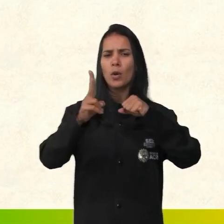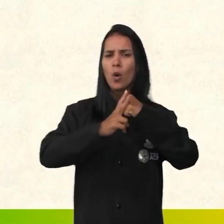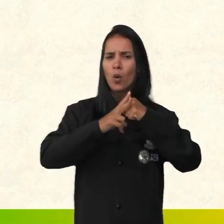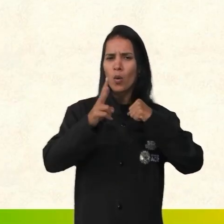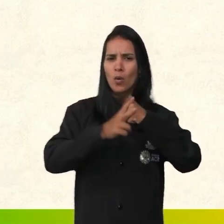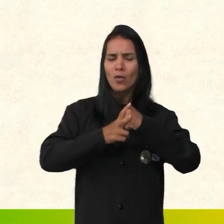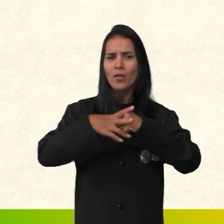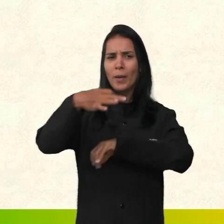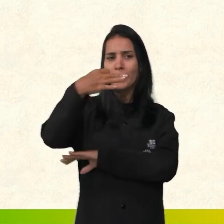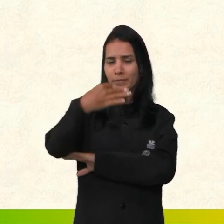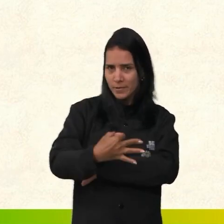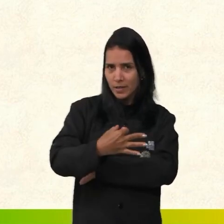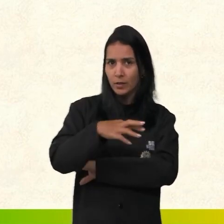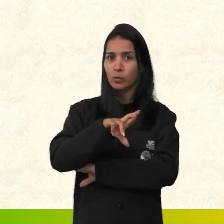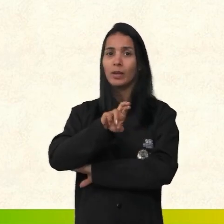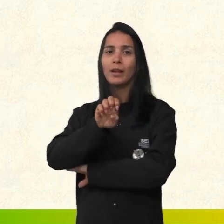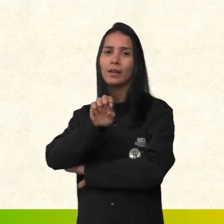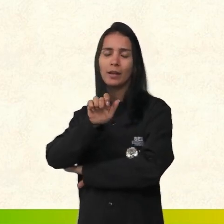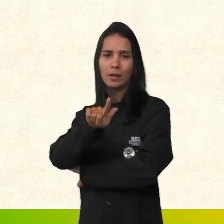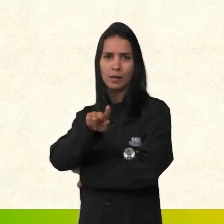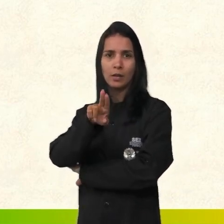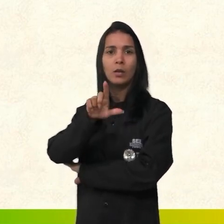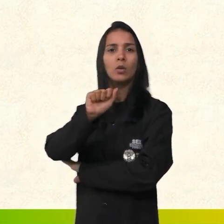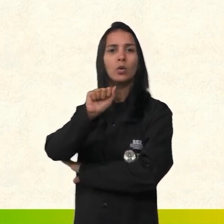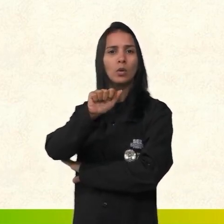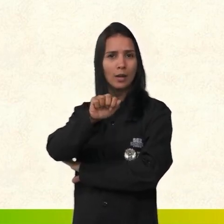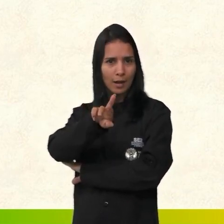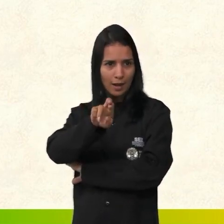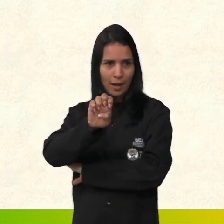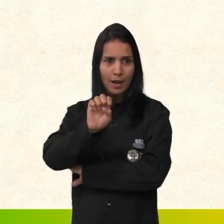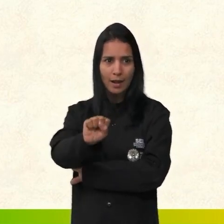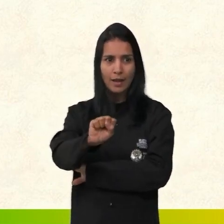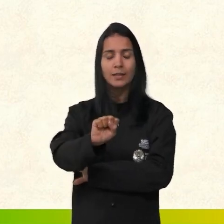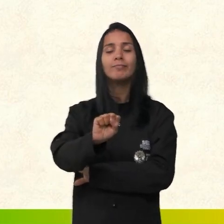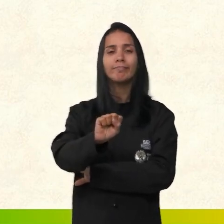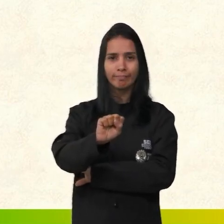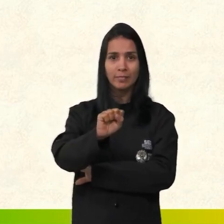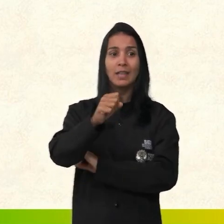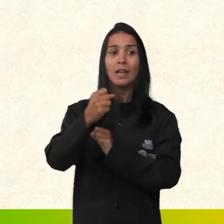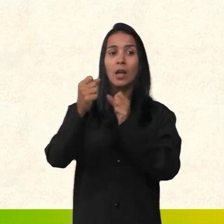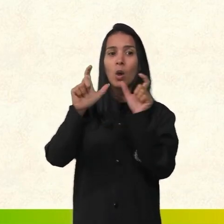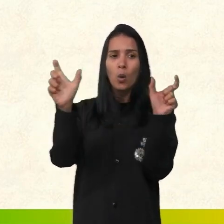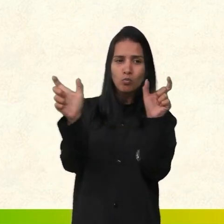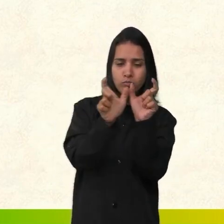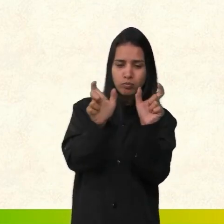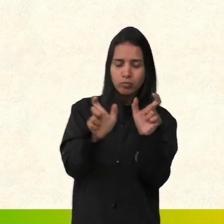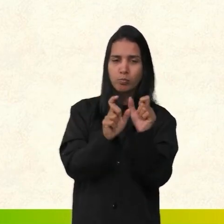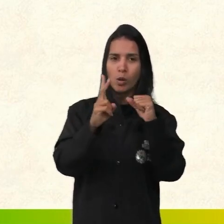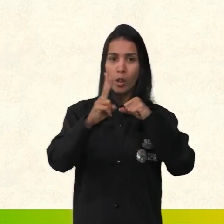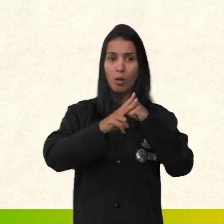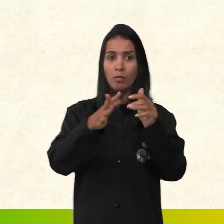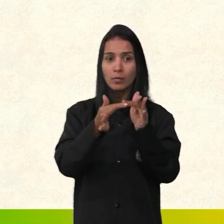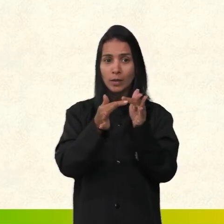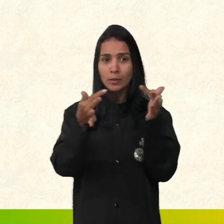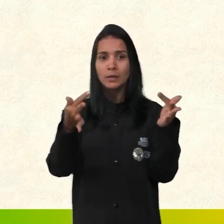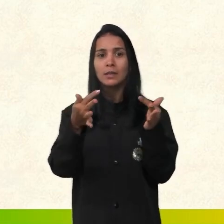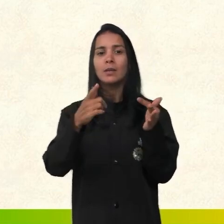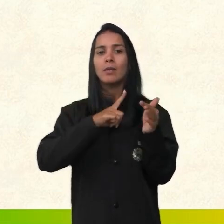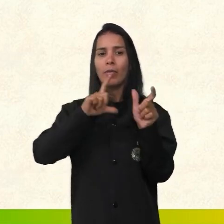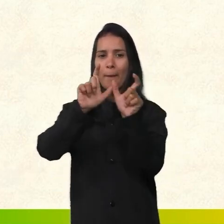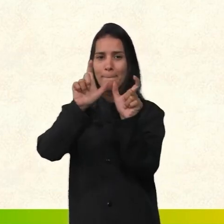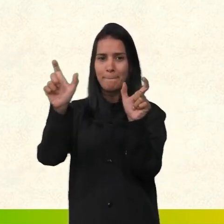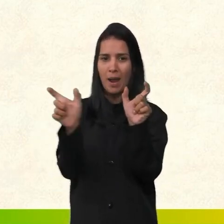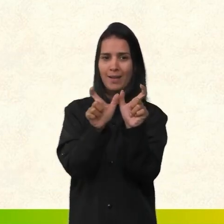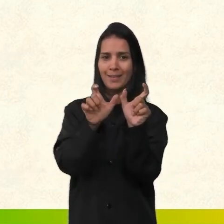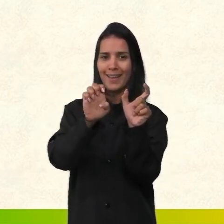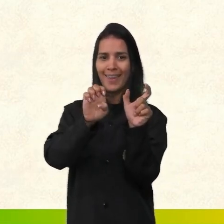verbos regulares. A formação dos verbos simples nos verbos regulares é dada pelo acréscimo do